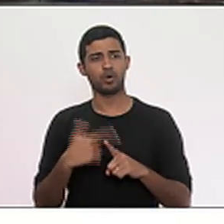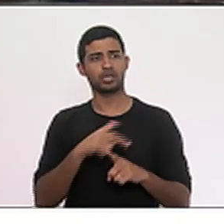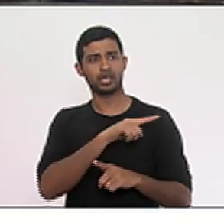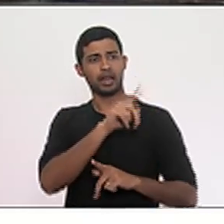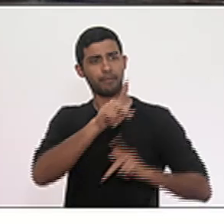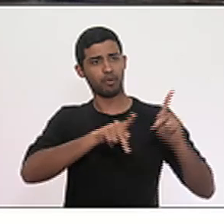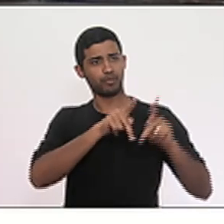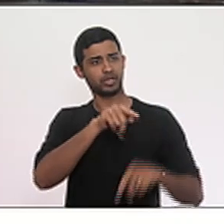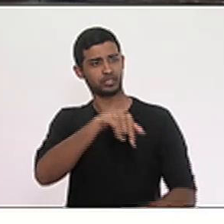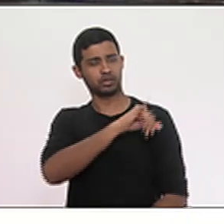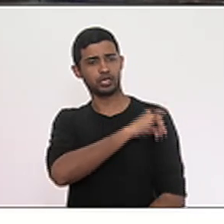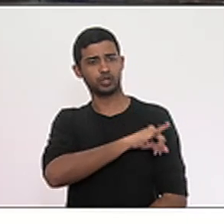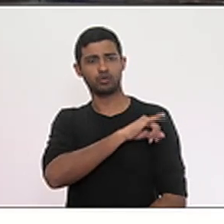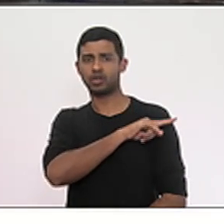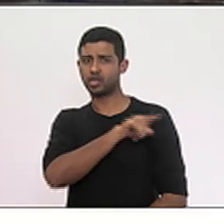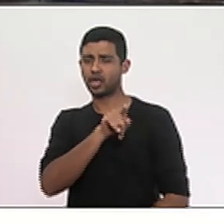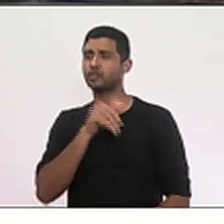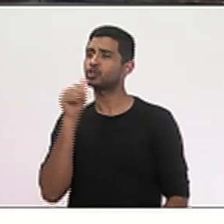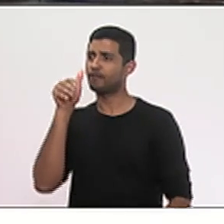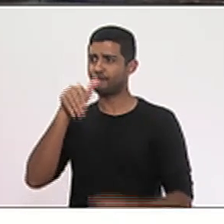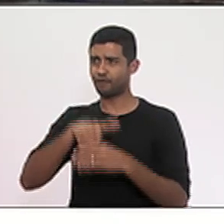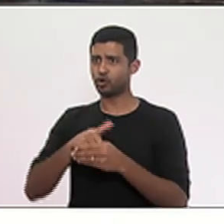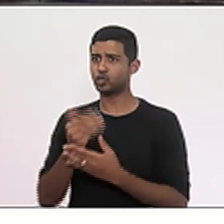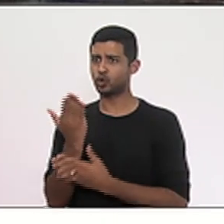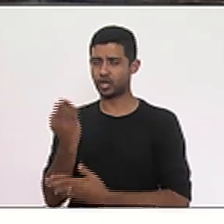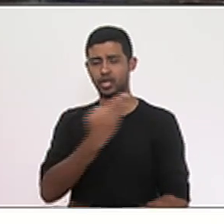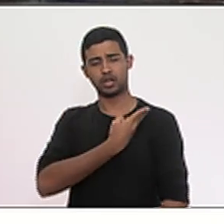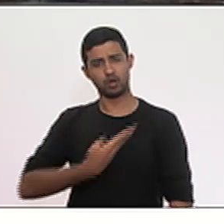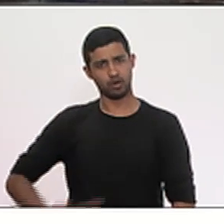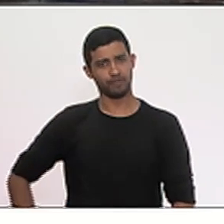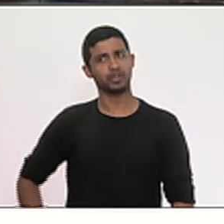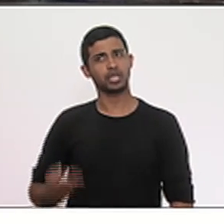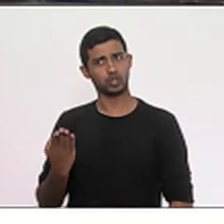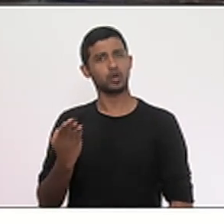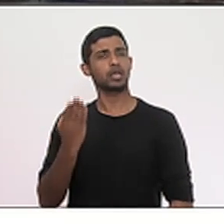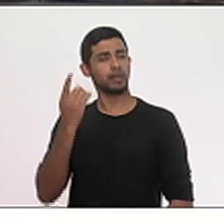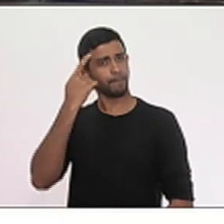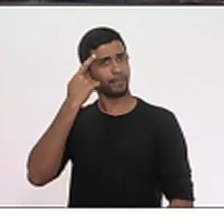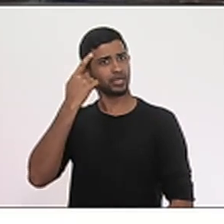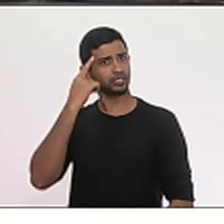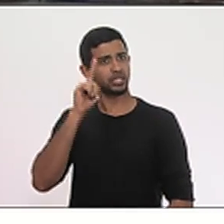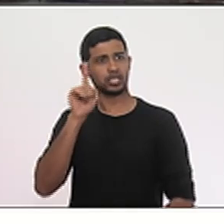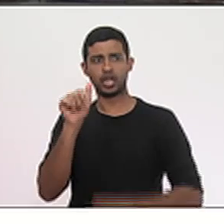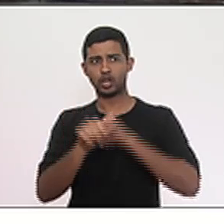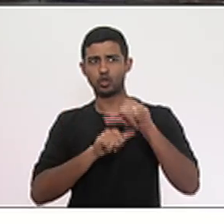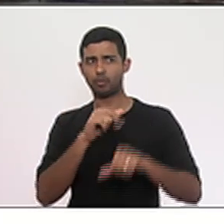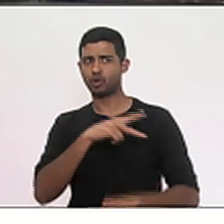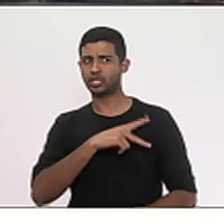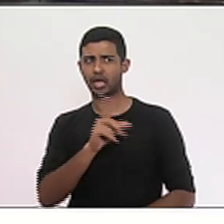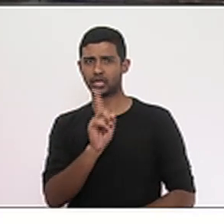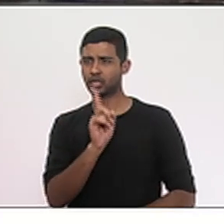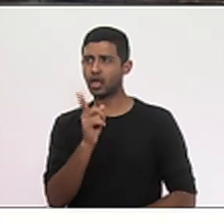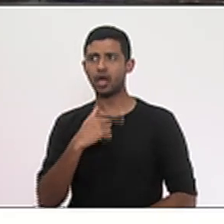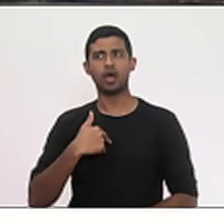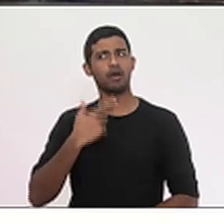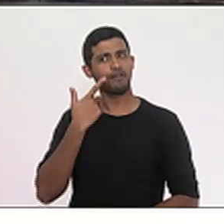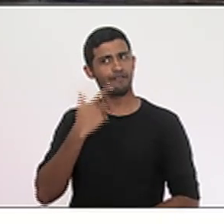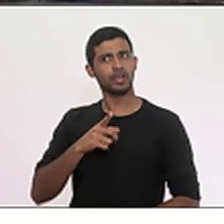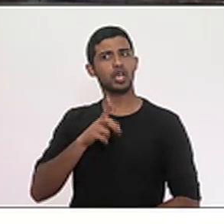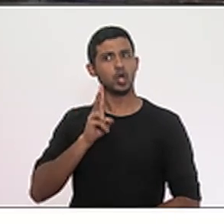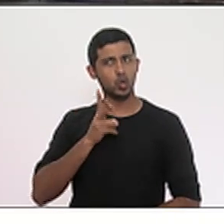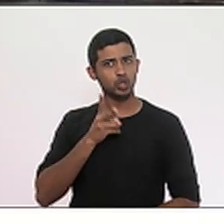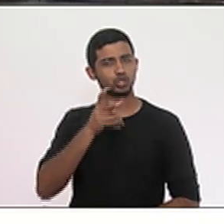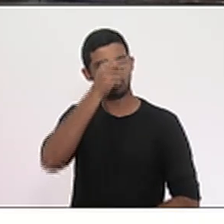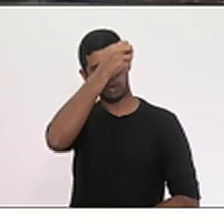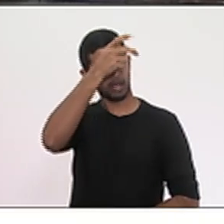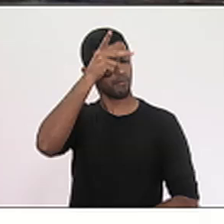do Rio de Janeiro votou no governador na intenção de não privatizar a SEDAI e fazer a